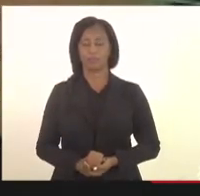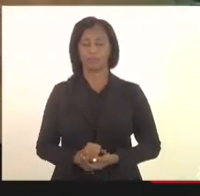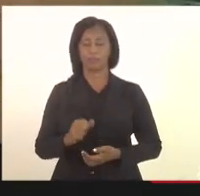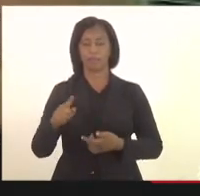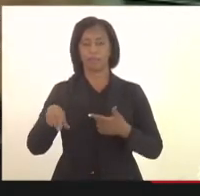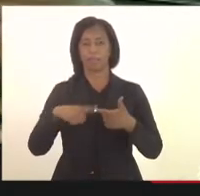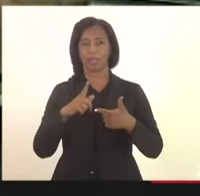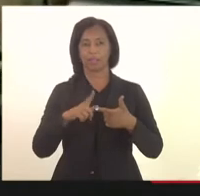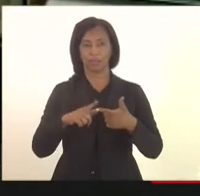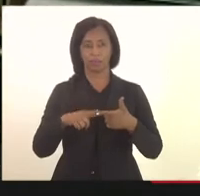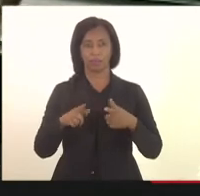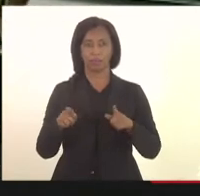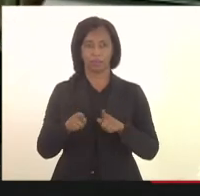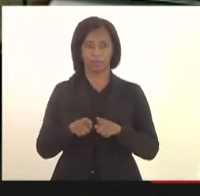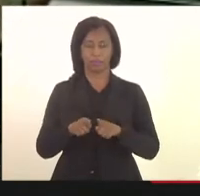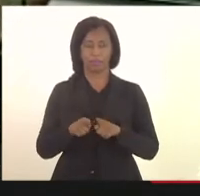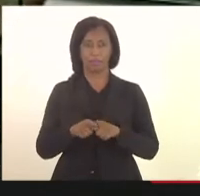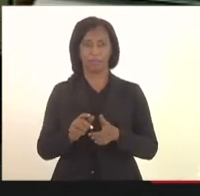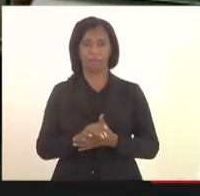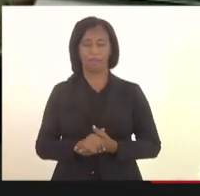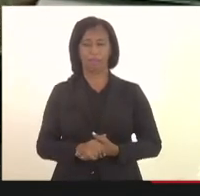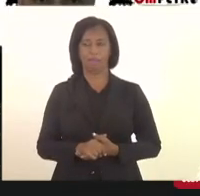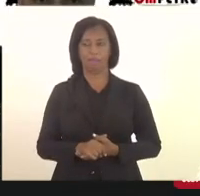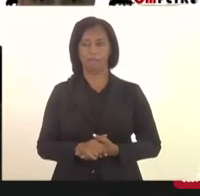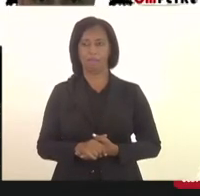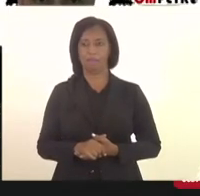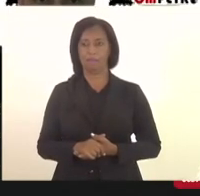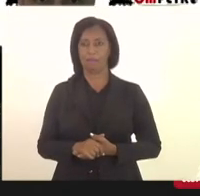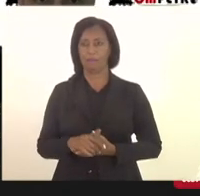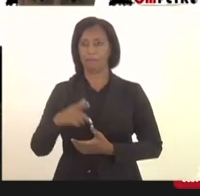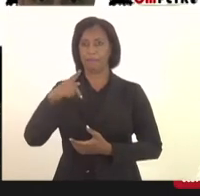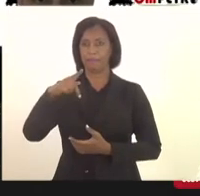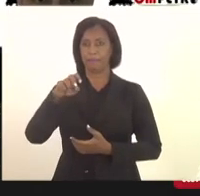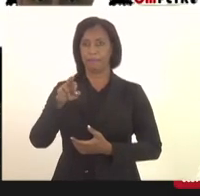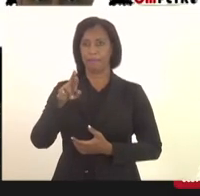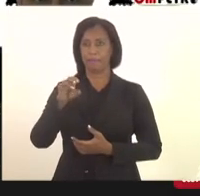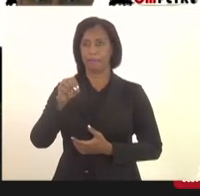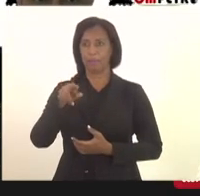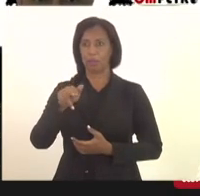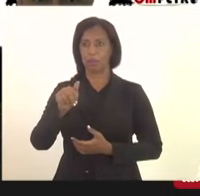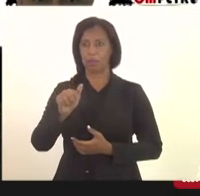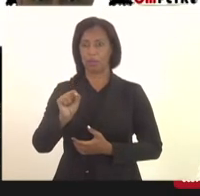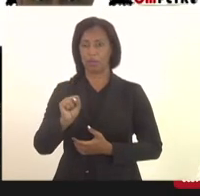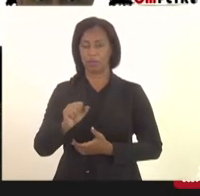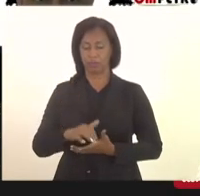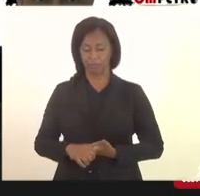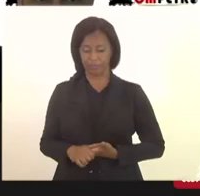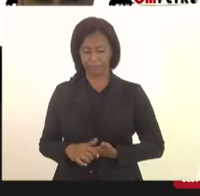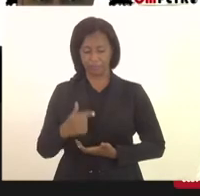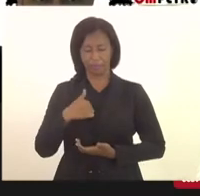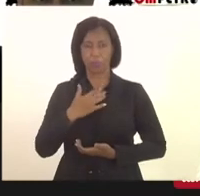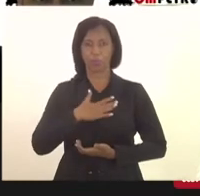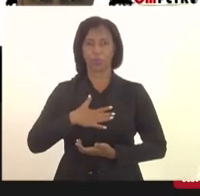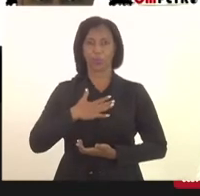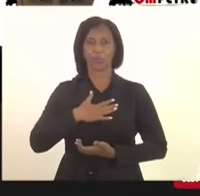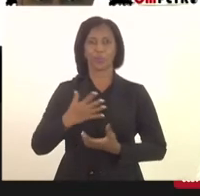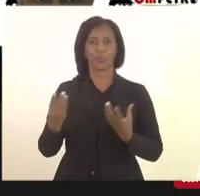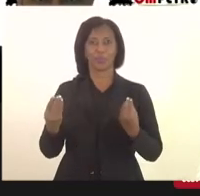questão também para Petronas Eu gostei muito aqui